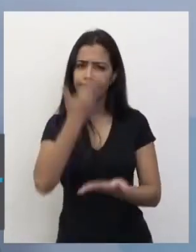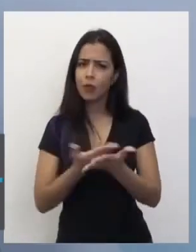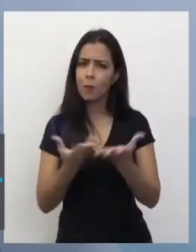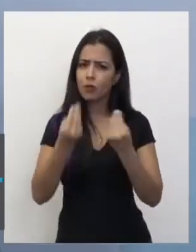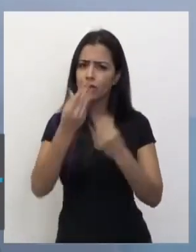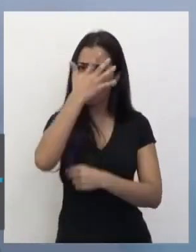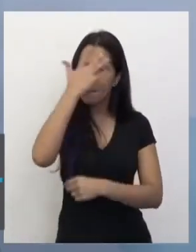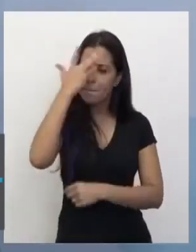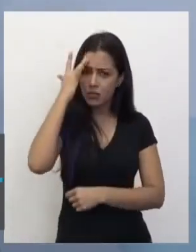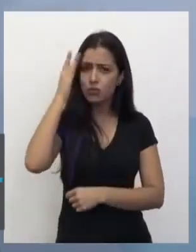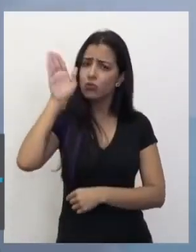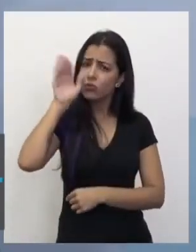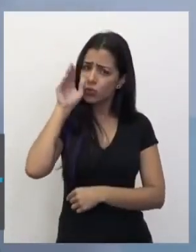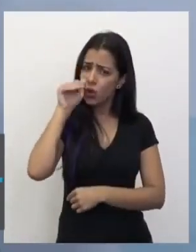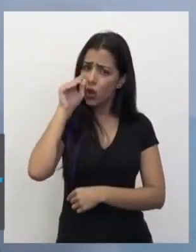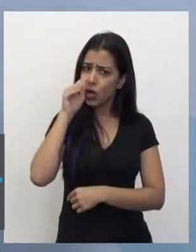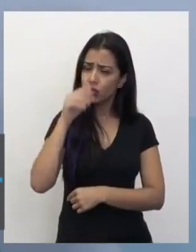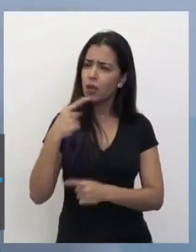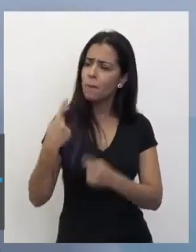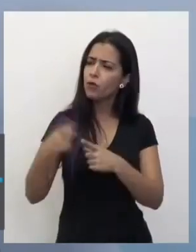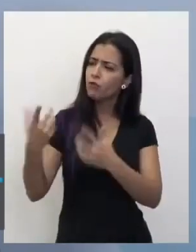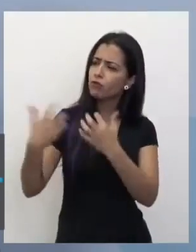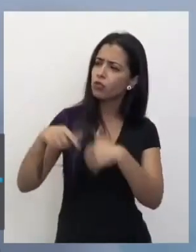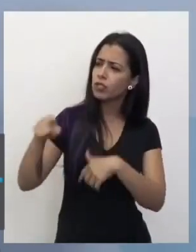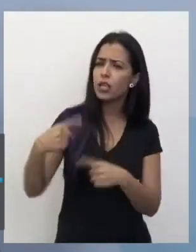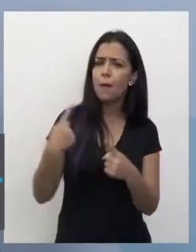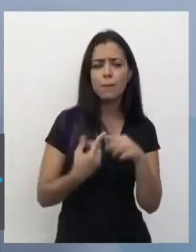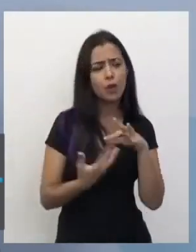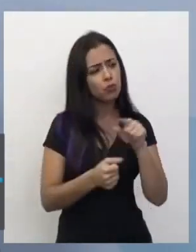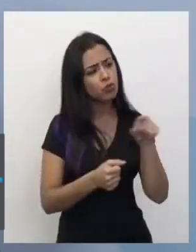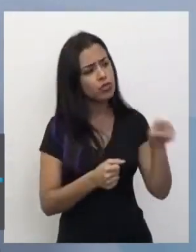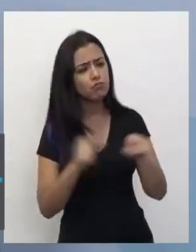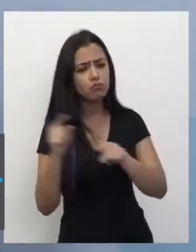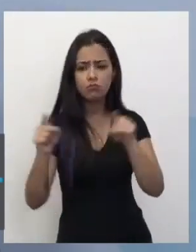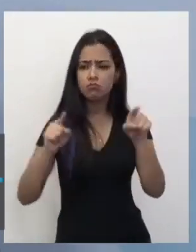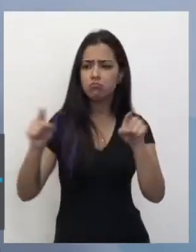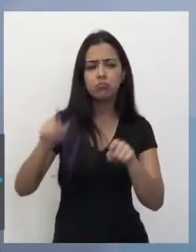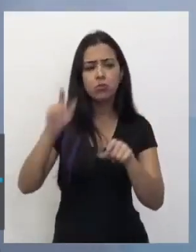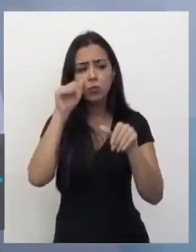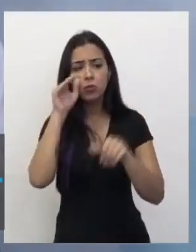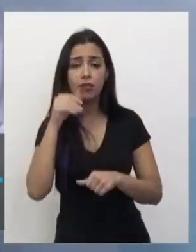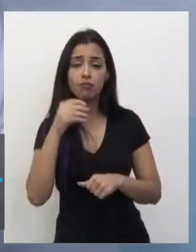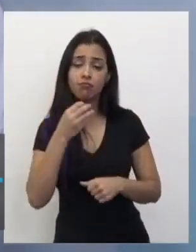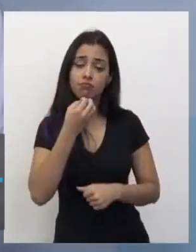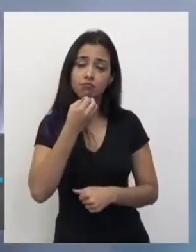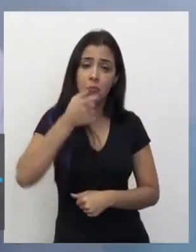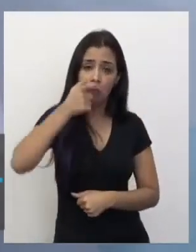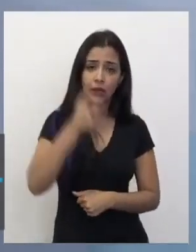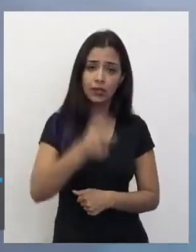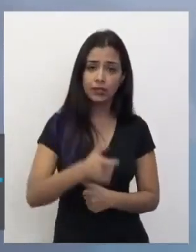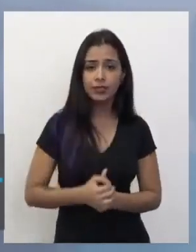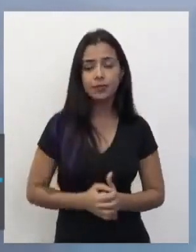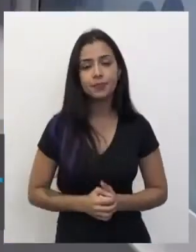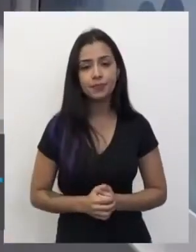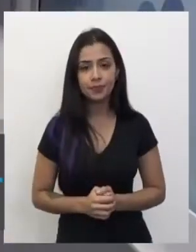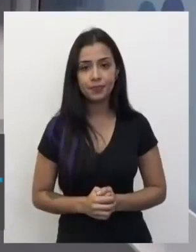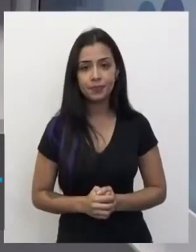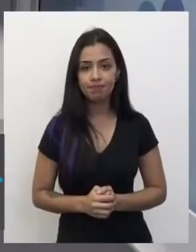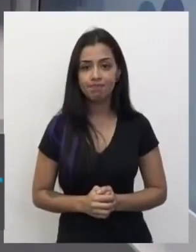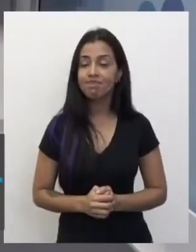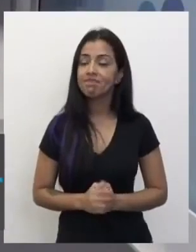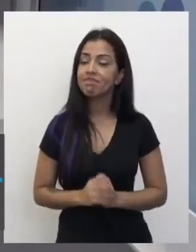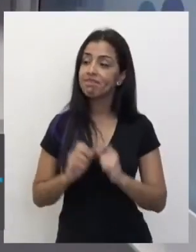coisas funcionam assim? Por que o mundo é assim, etc. Tá? Então, eu acredito que há um bom interesse. Assim. E a minha